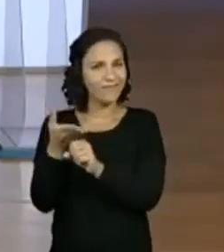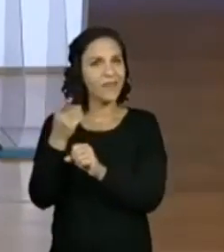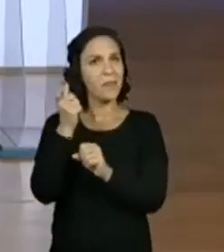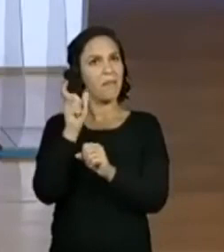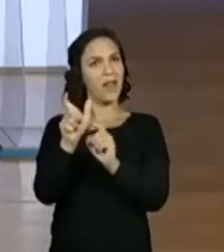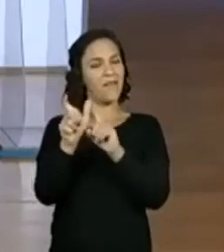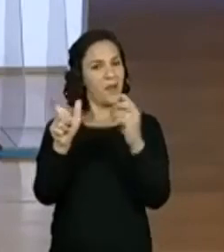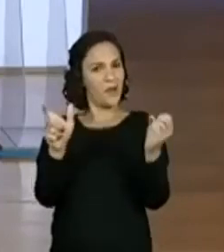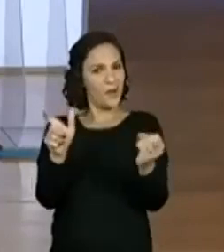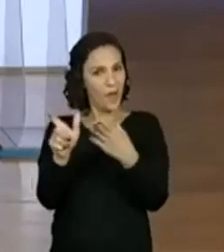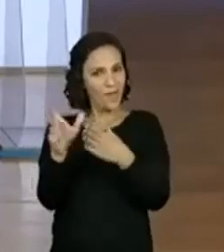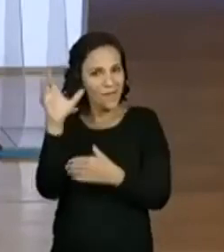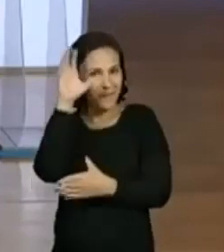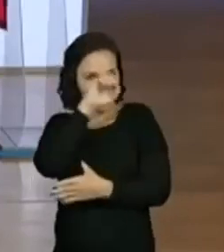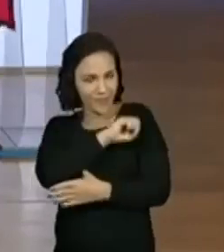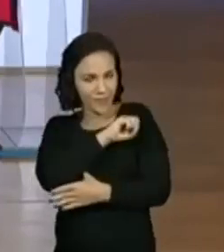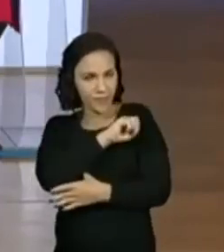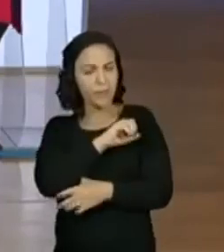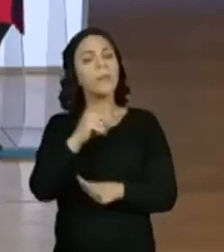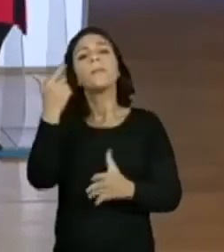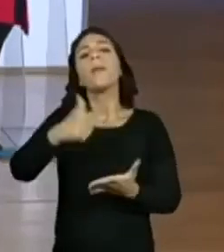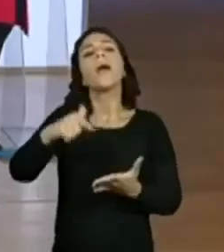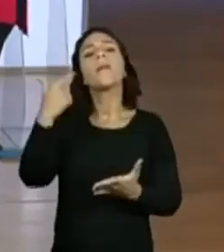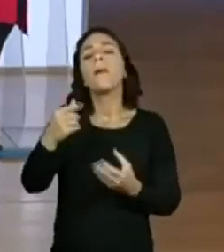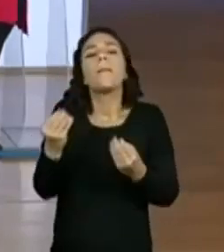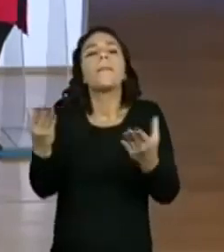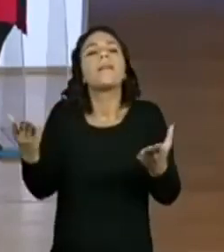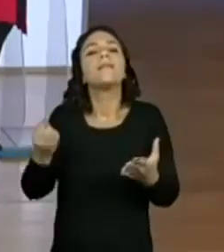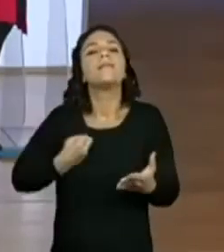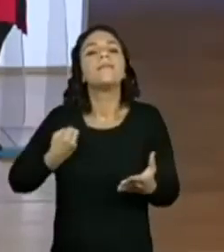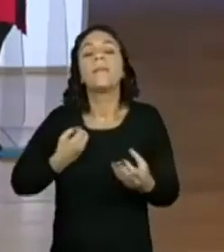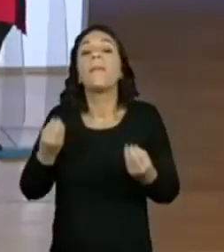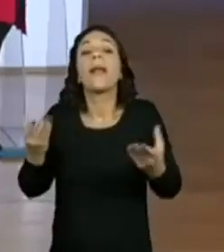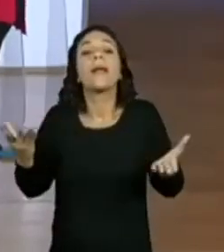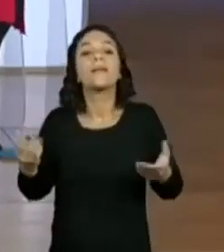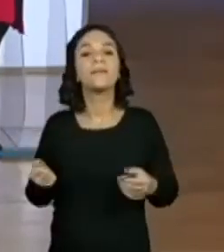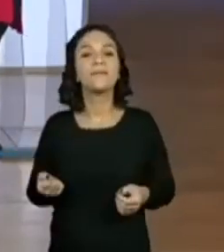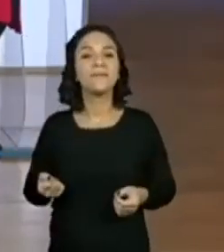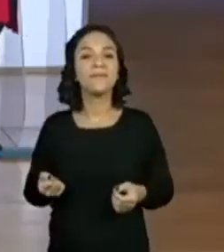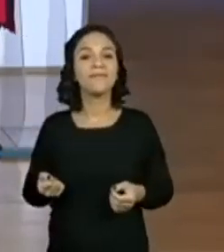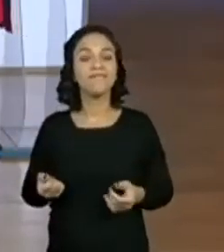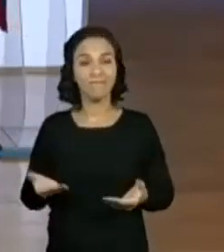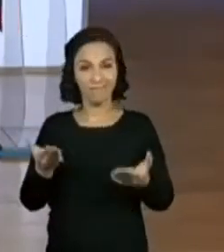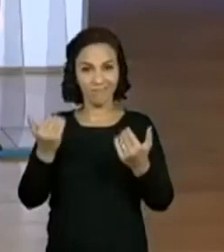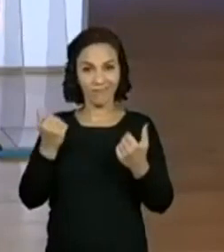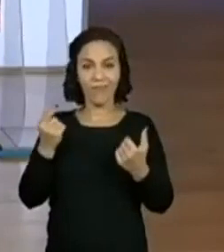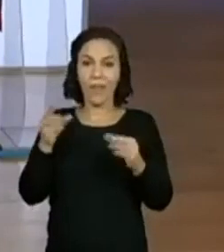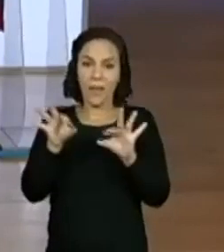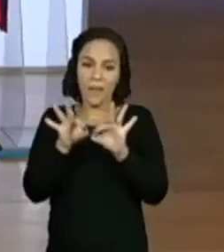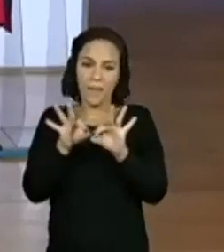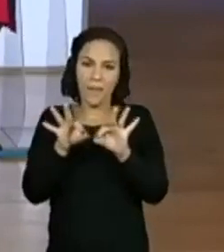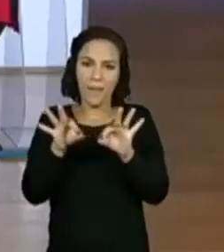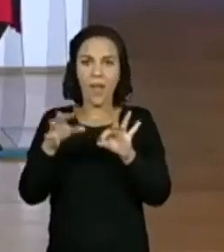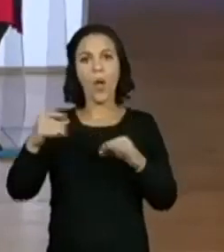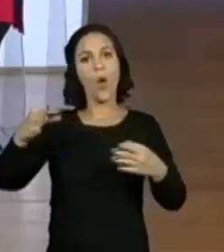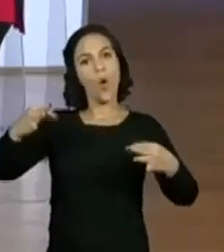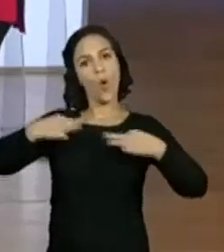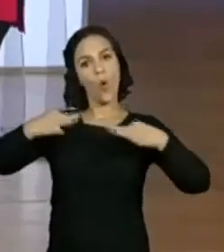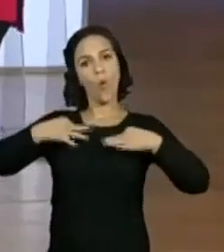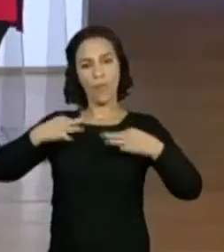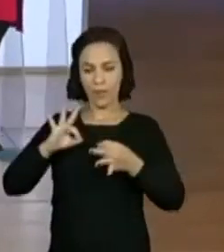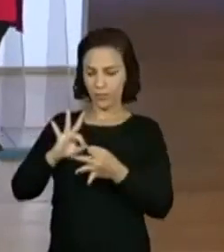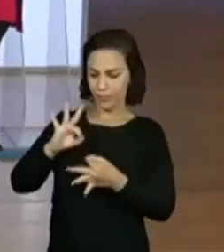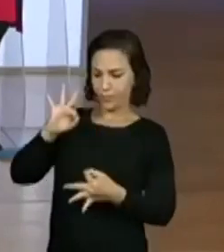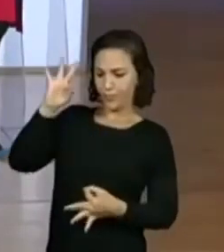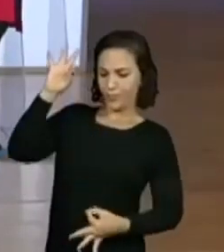bonita, quantificar, para que mais servem os números? Ó, estão colocando aqui para medir as roupas, o número de